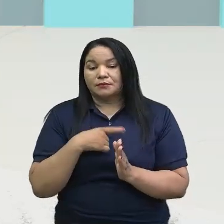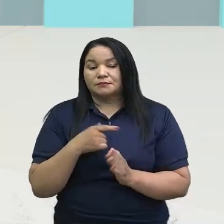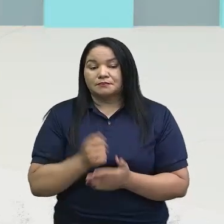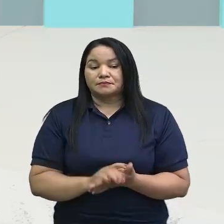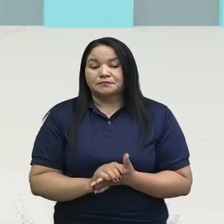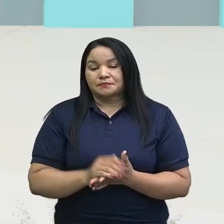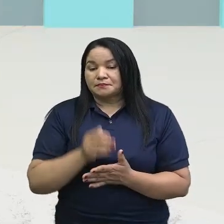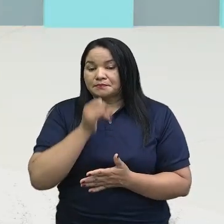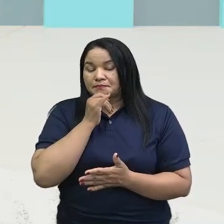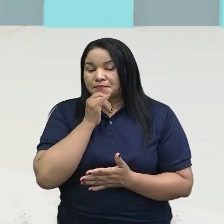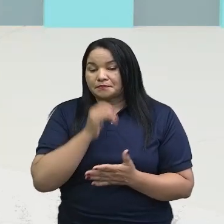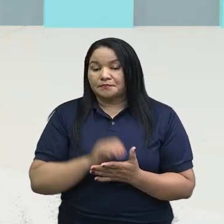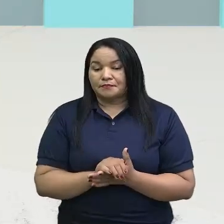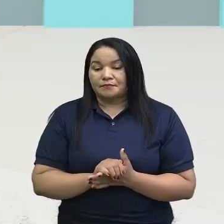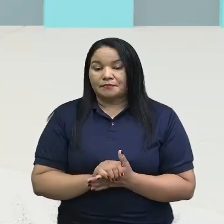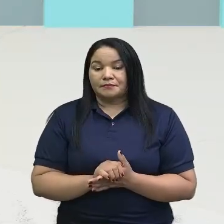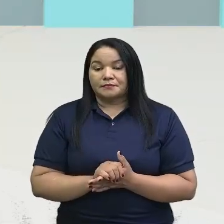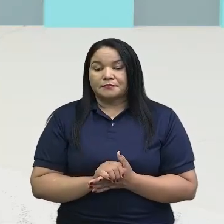as conjunções